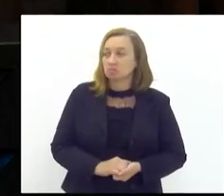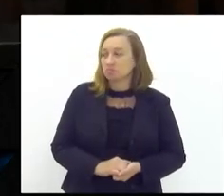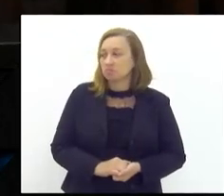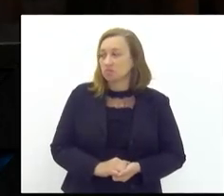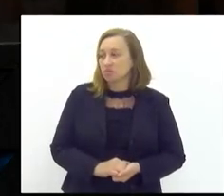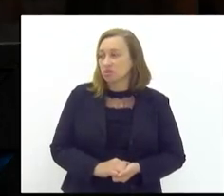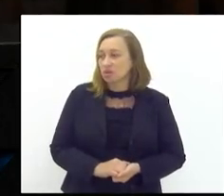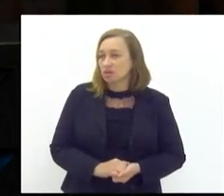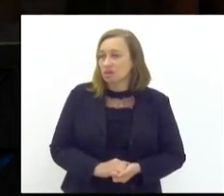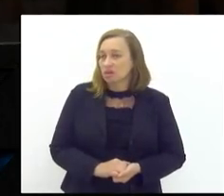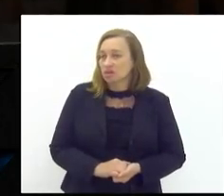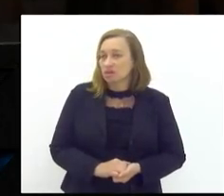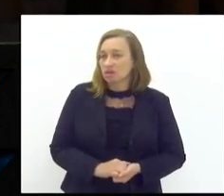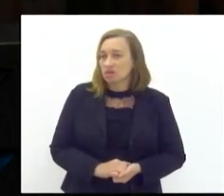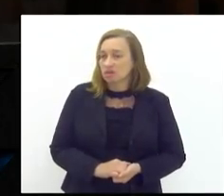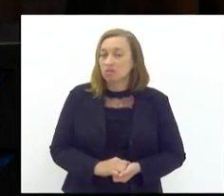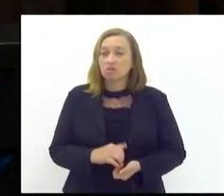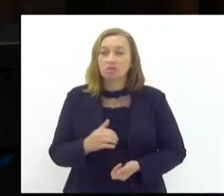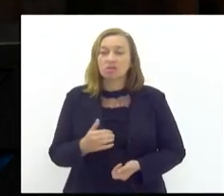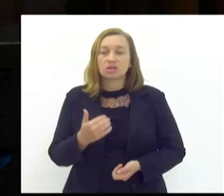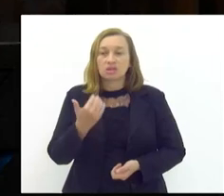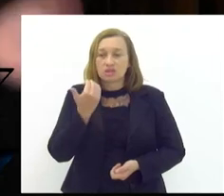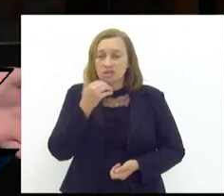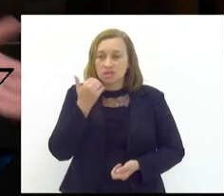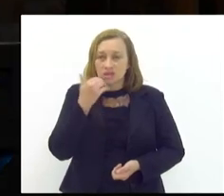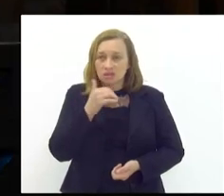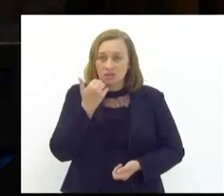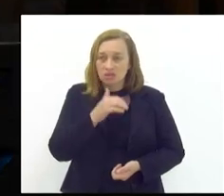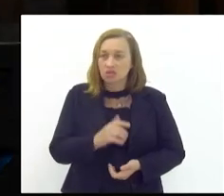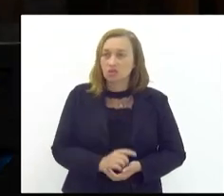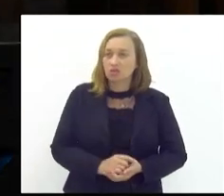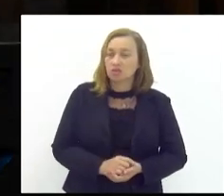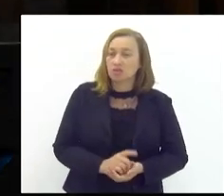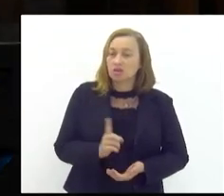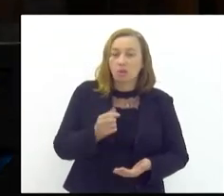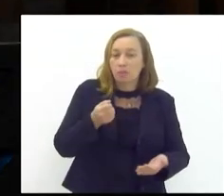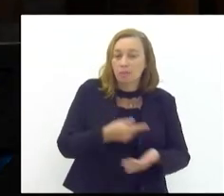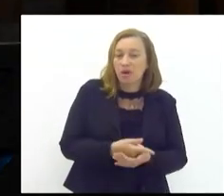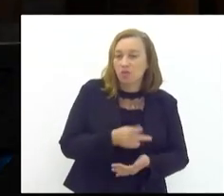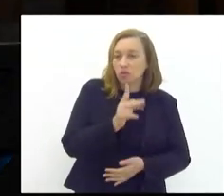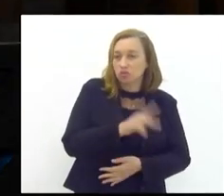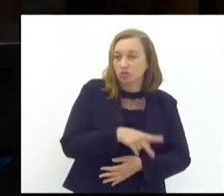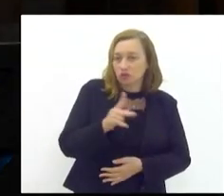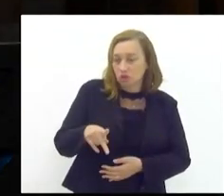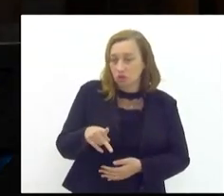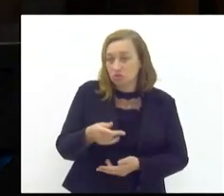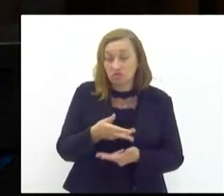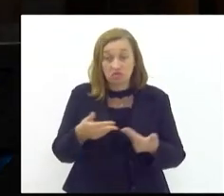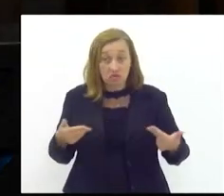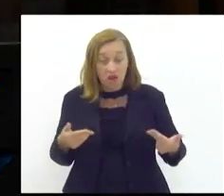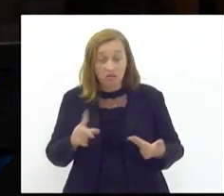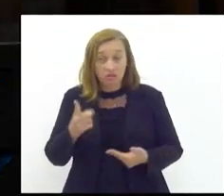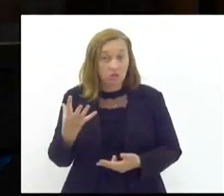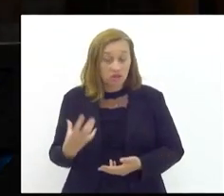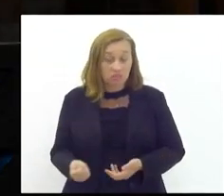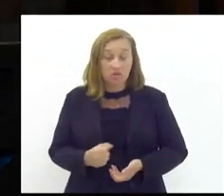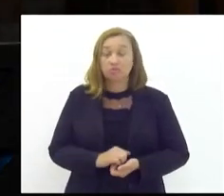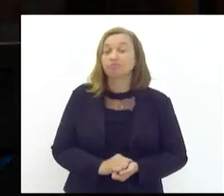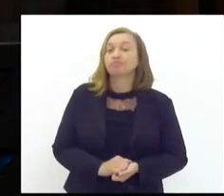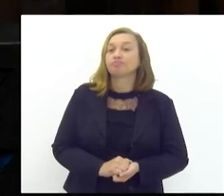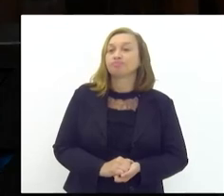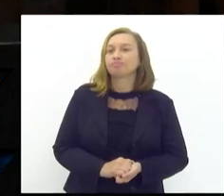porque deu calote no piso do magistério tá aí um monte de professor que não recebeu o